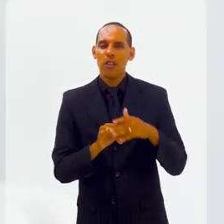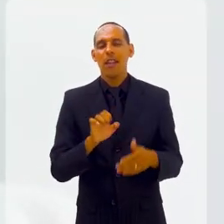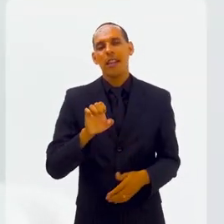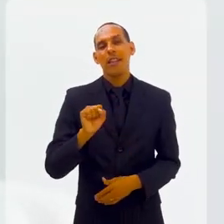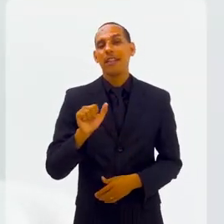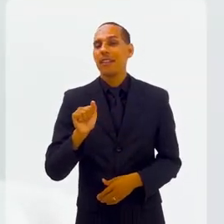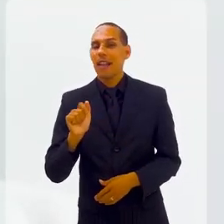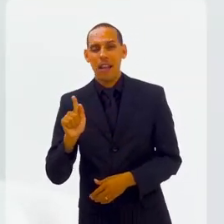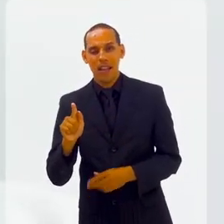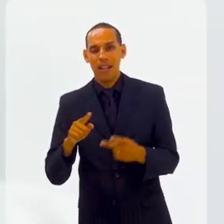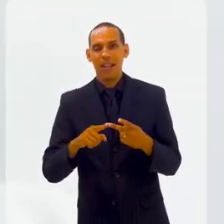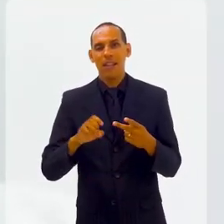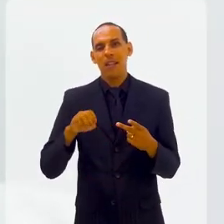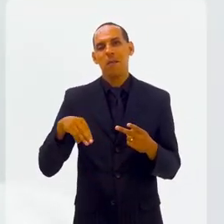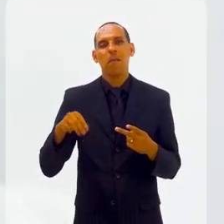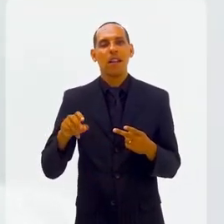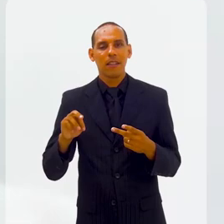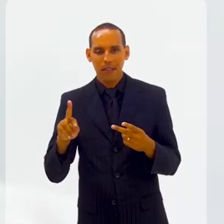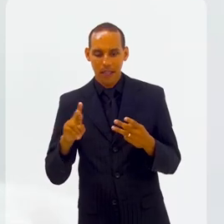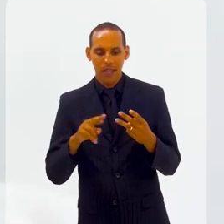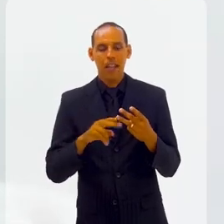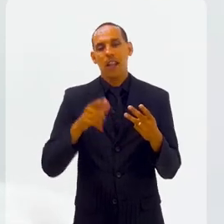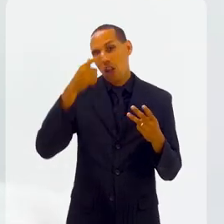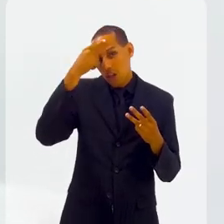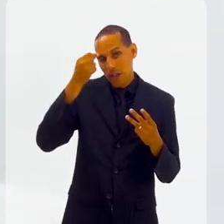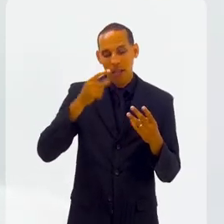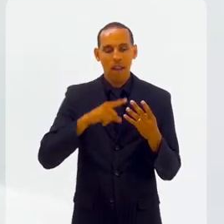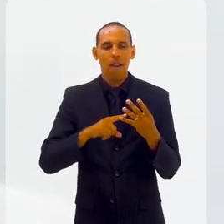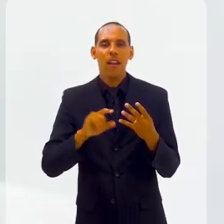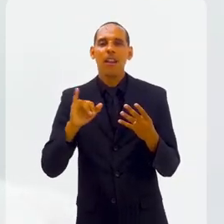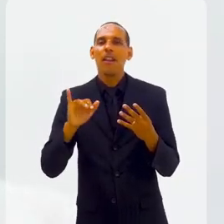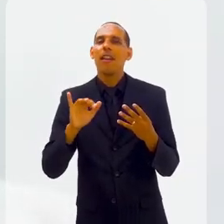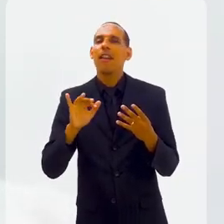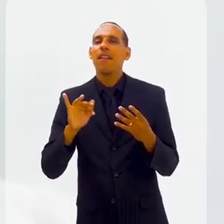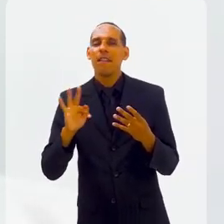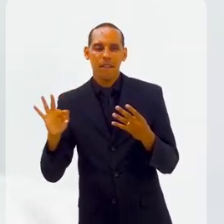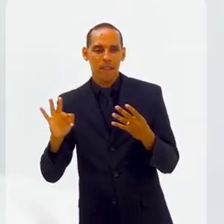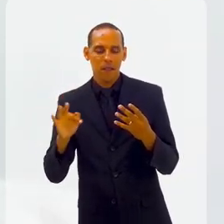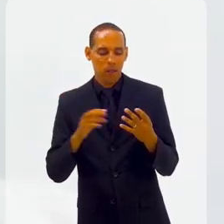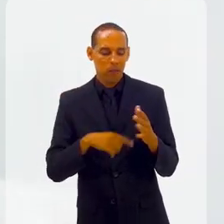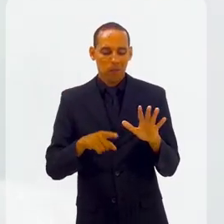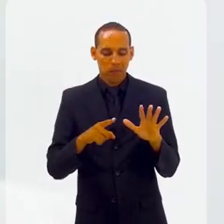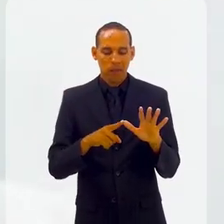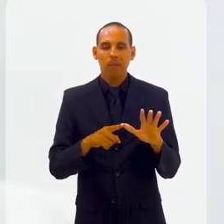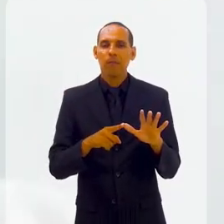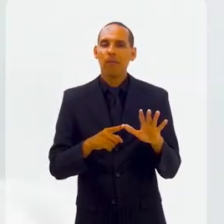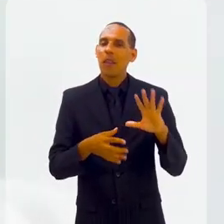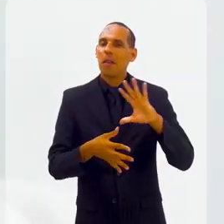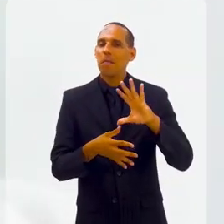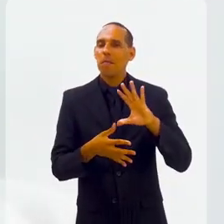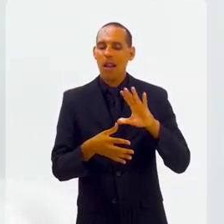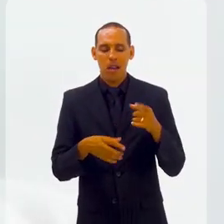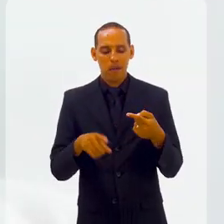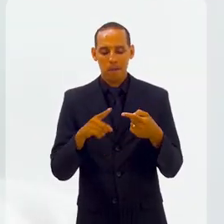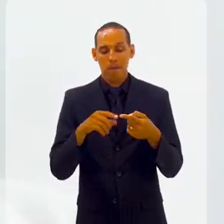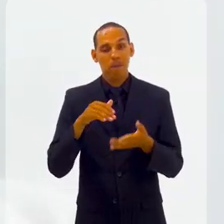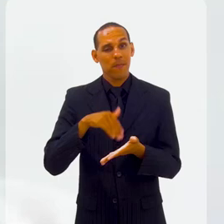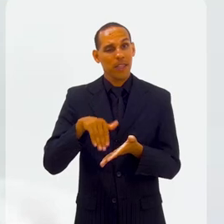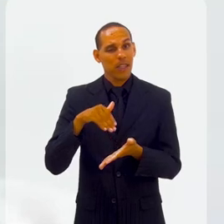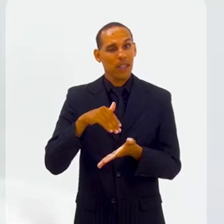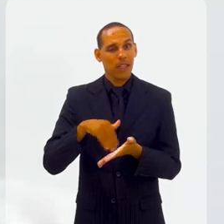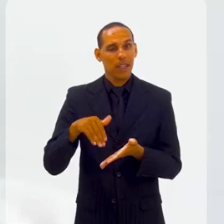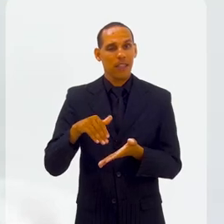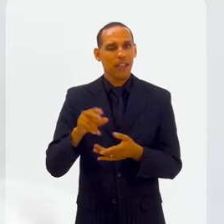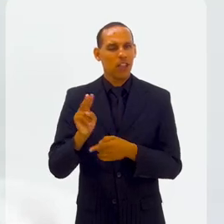instituições pesadas Universidade Instituto Federal a própria o mapa né a secretaria